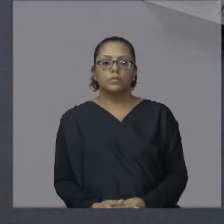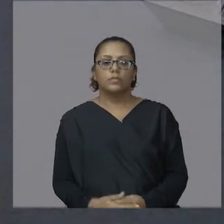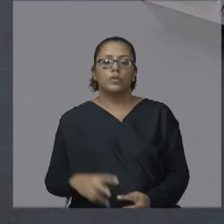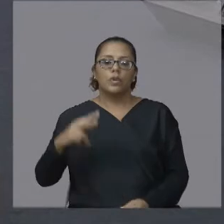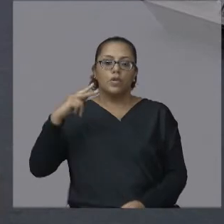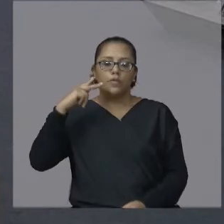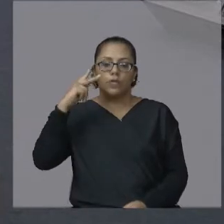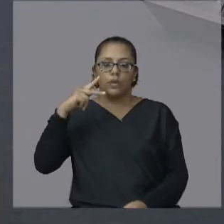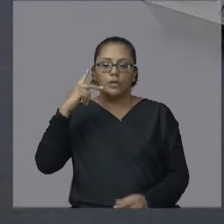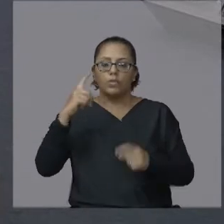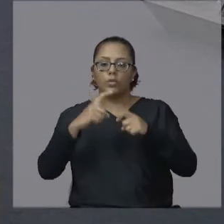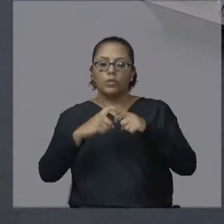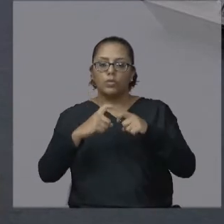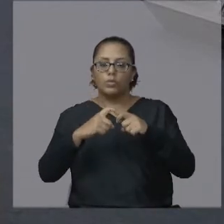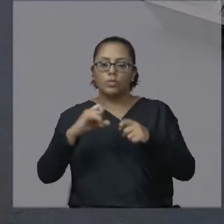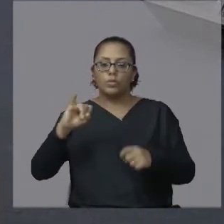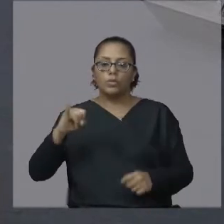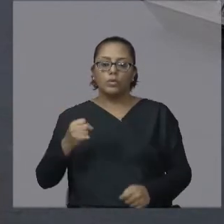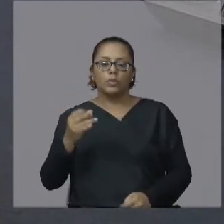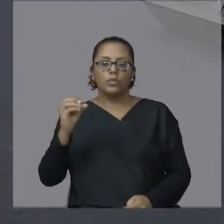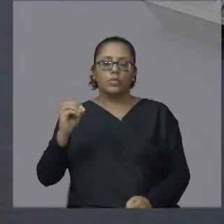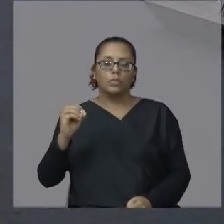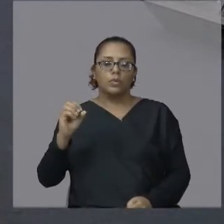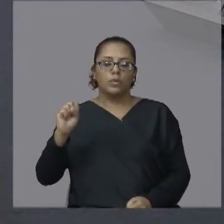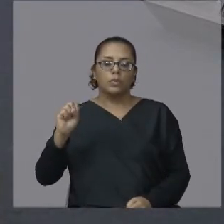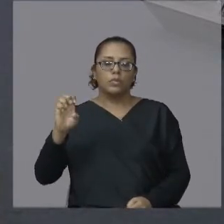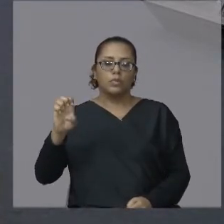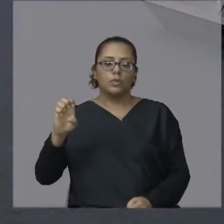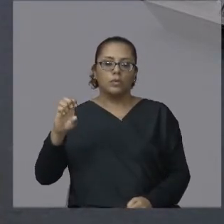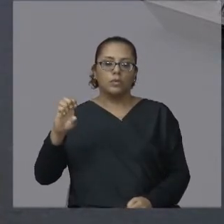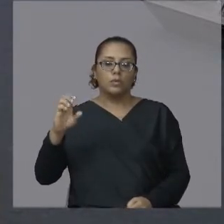Vereador Dr. José Cláudio.